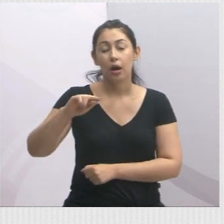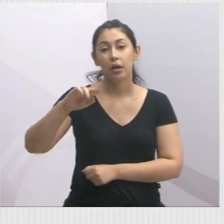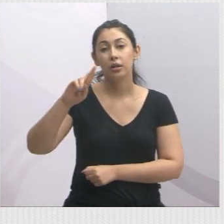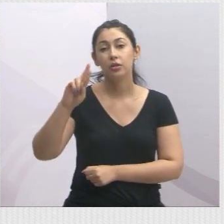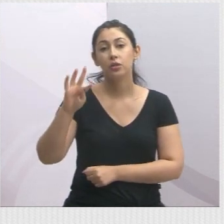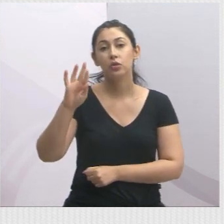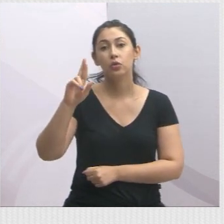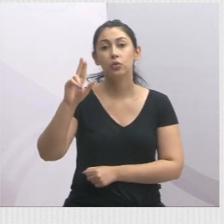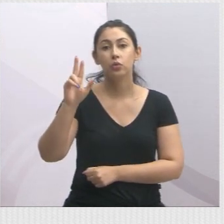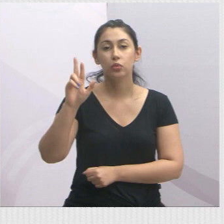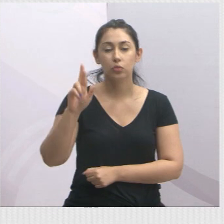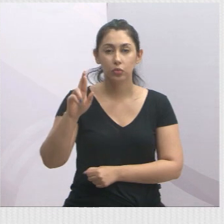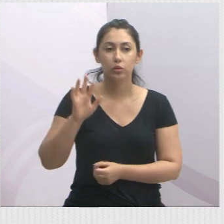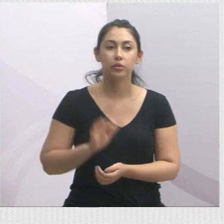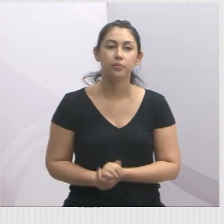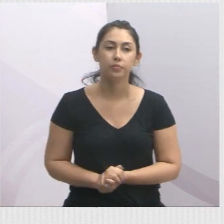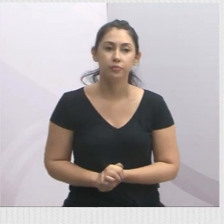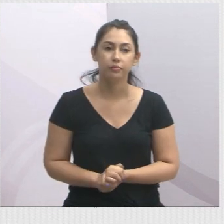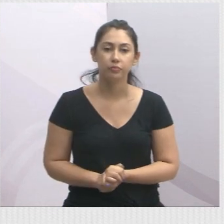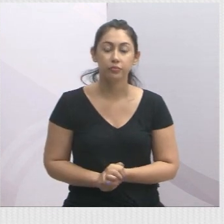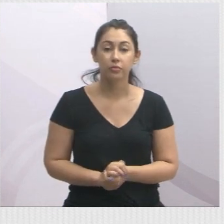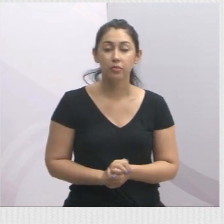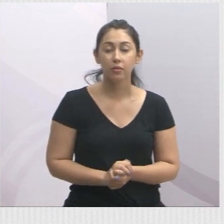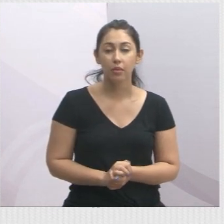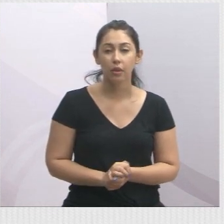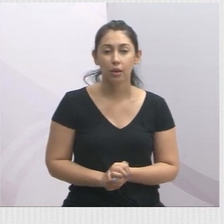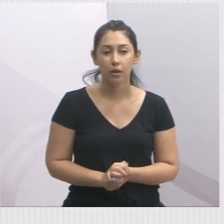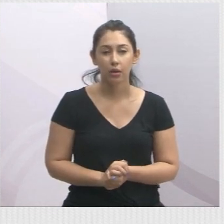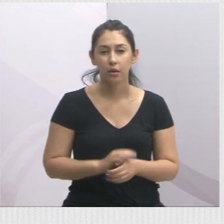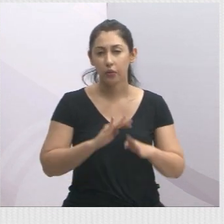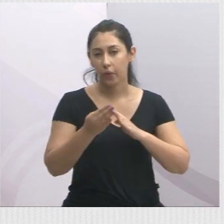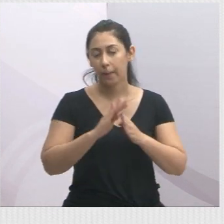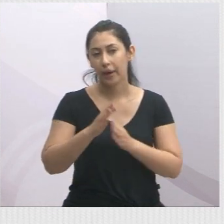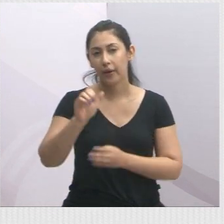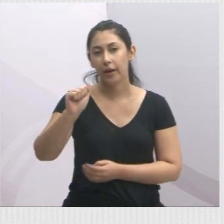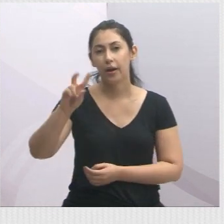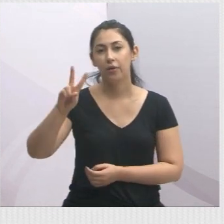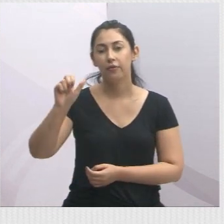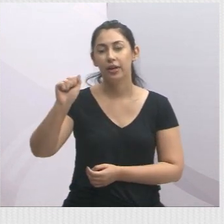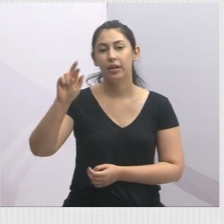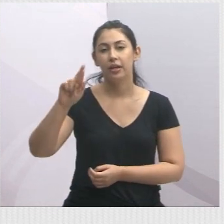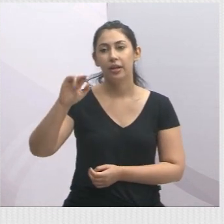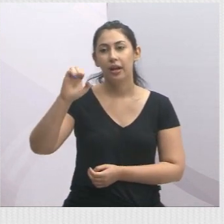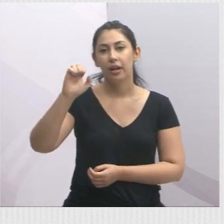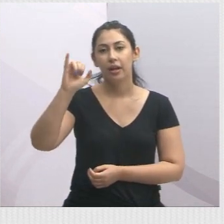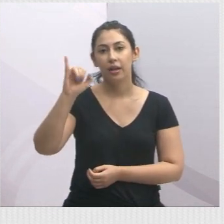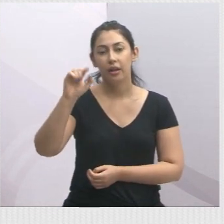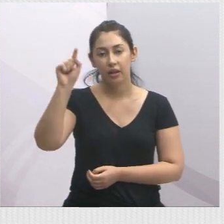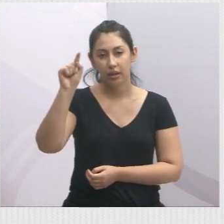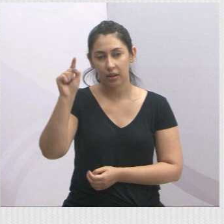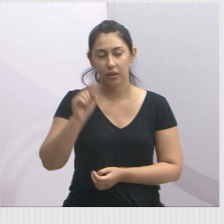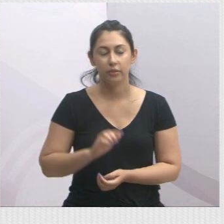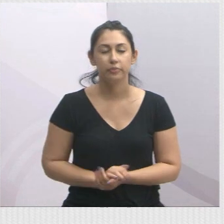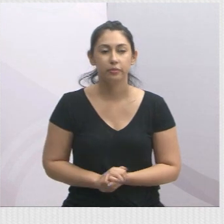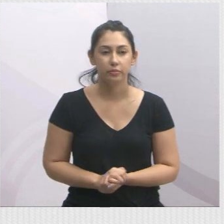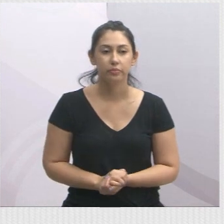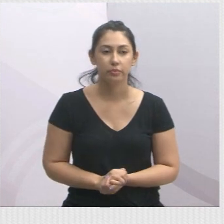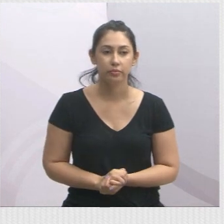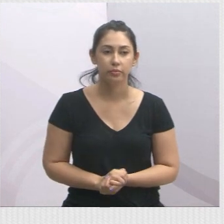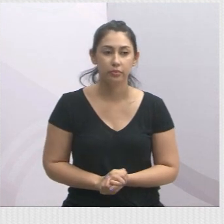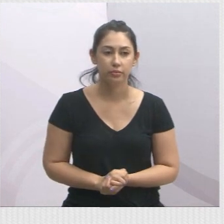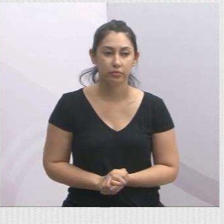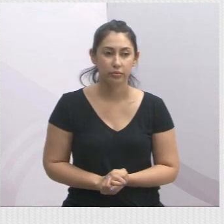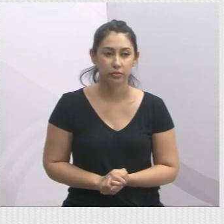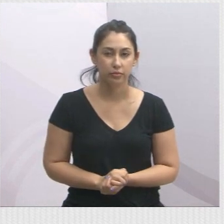número 226, esquina com a rua Faria Lima, no bairro do Avareí, de propriedade do senhor Florisval Germano de Lima e